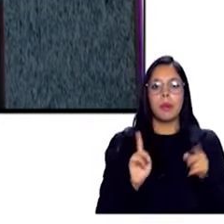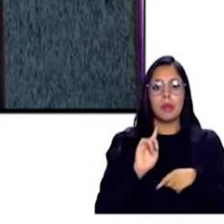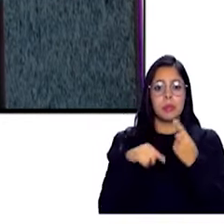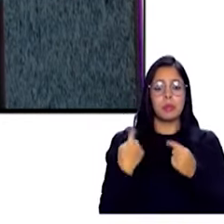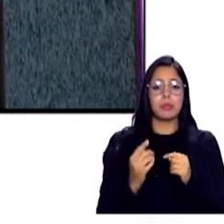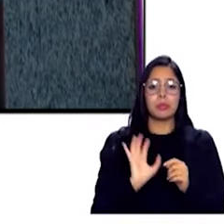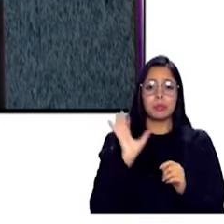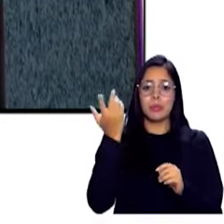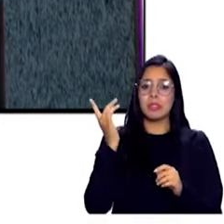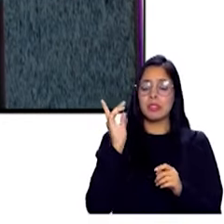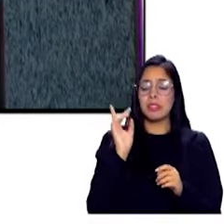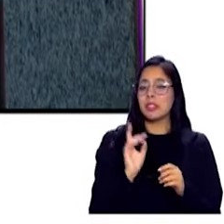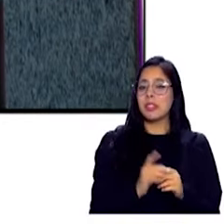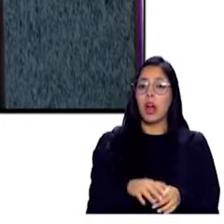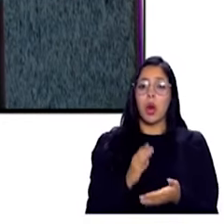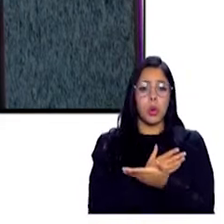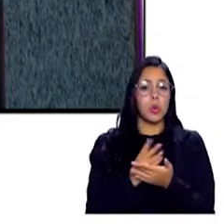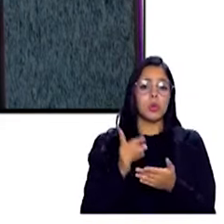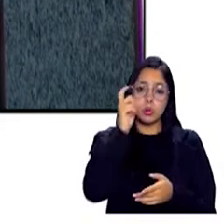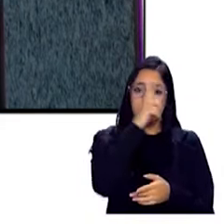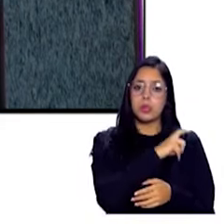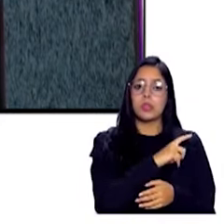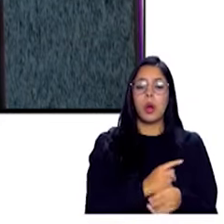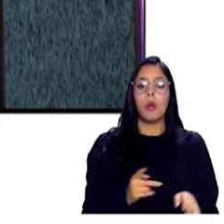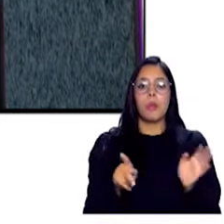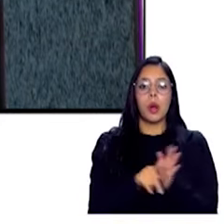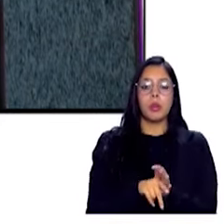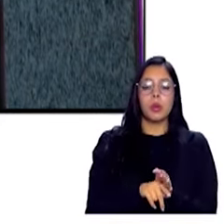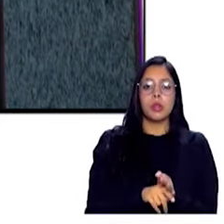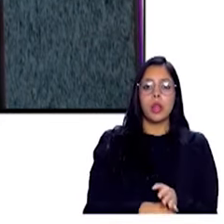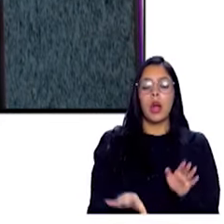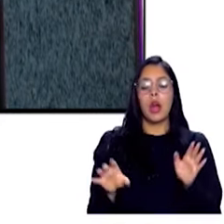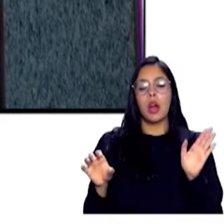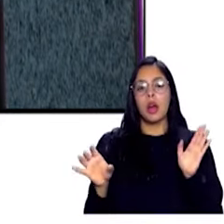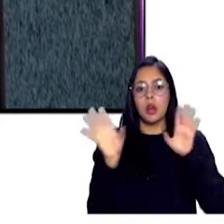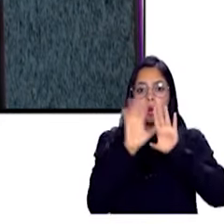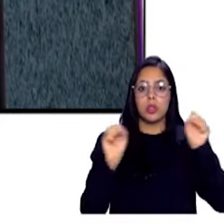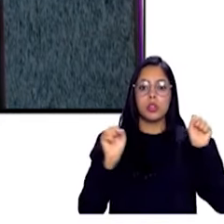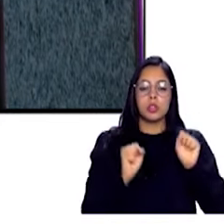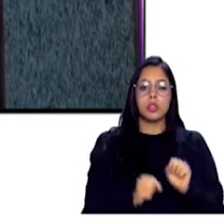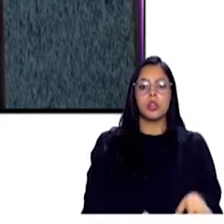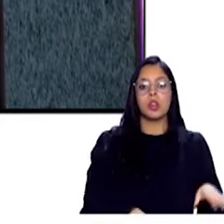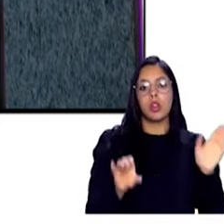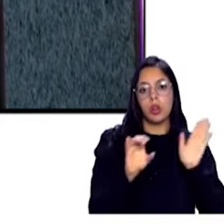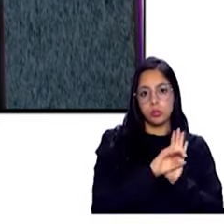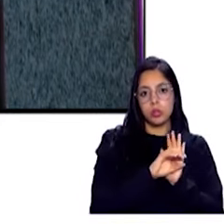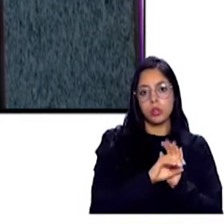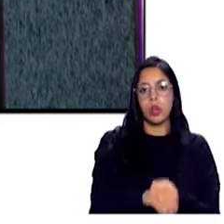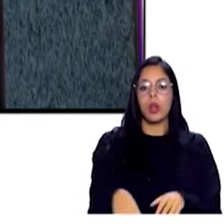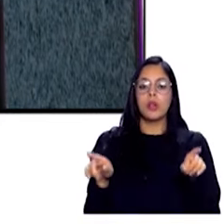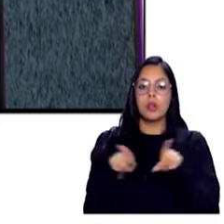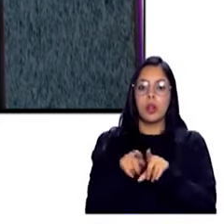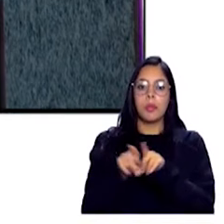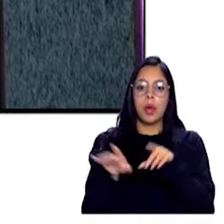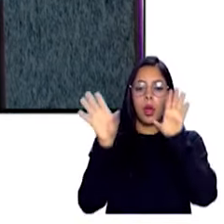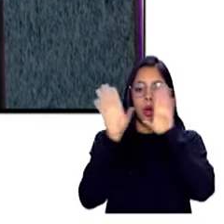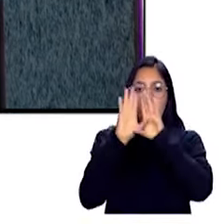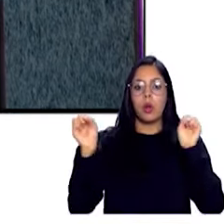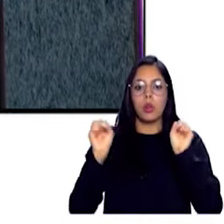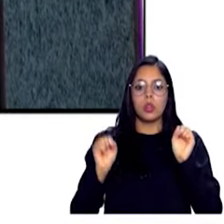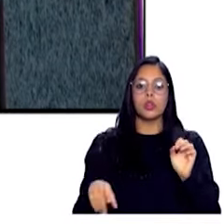a corte constitucional e a corte de cassação e a magistratura por quê Porque a corte